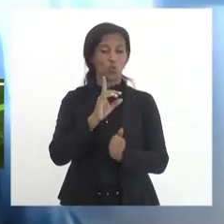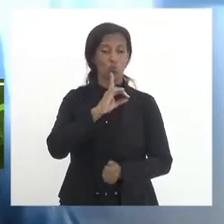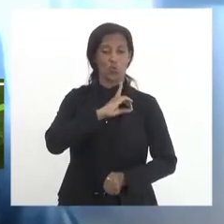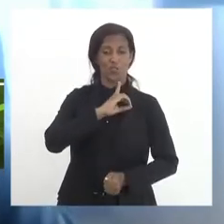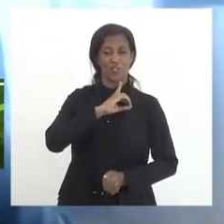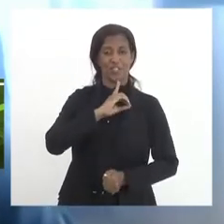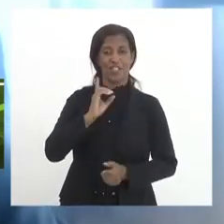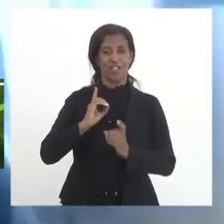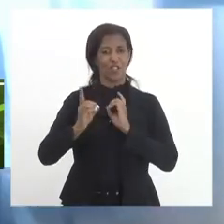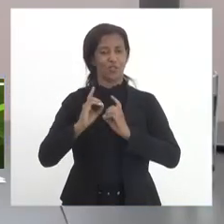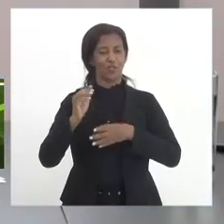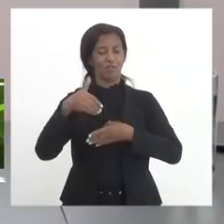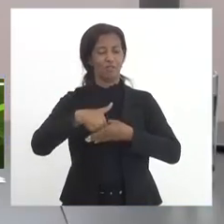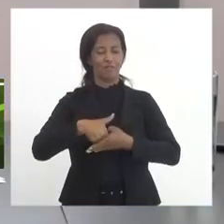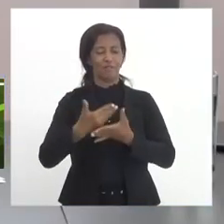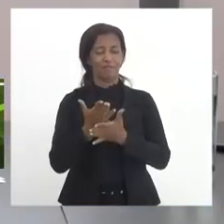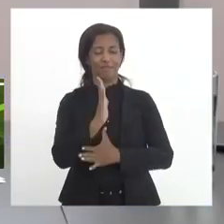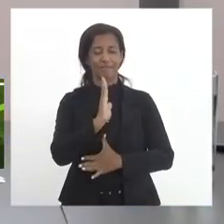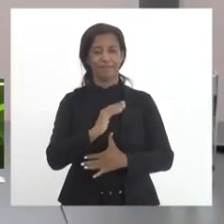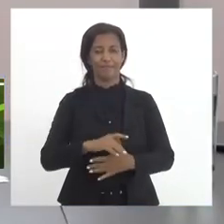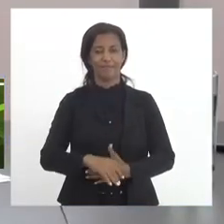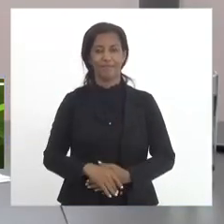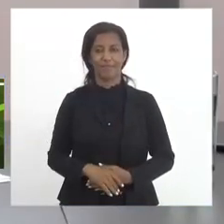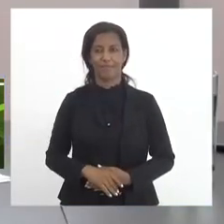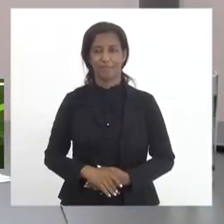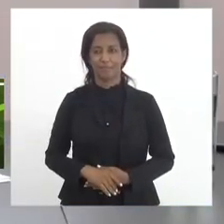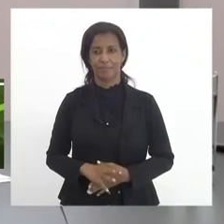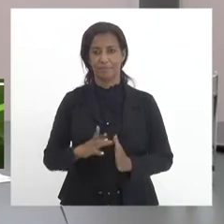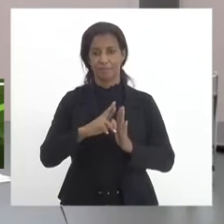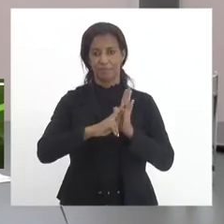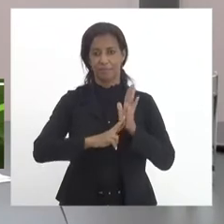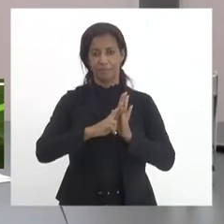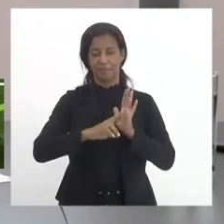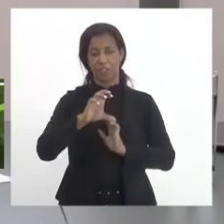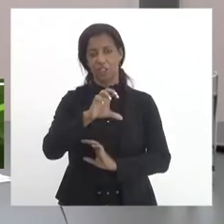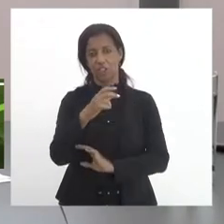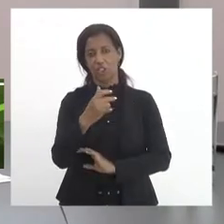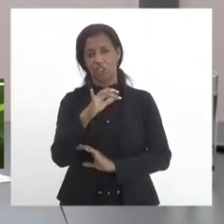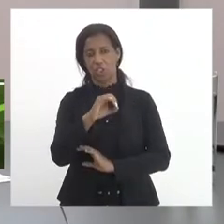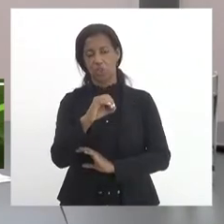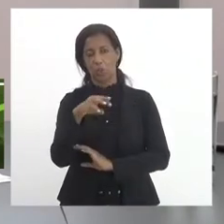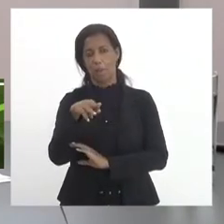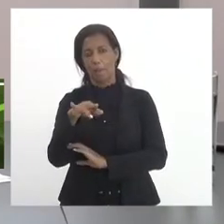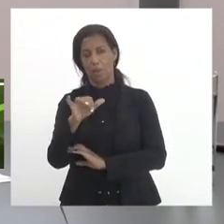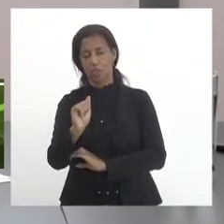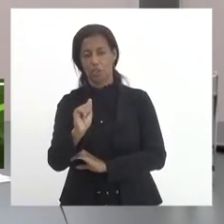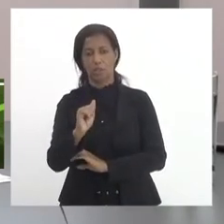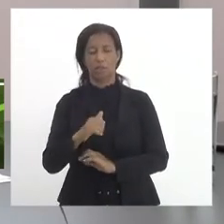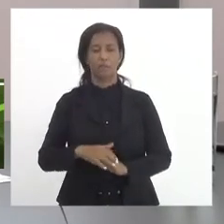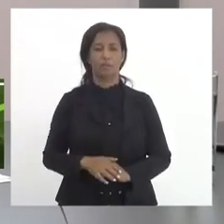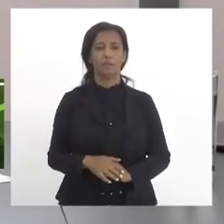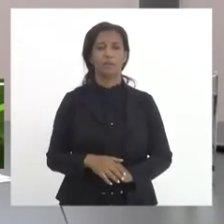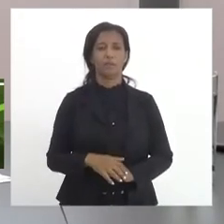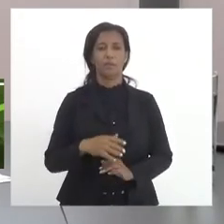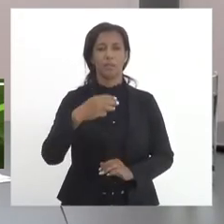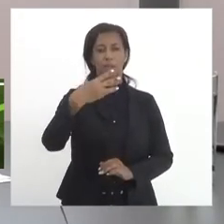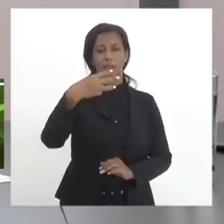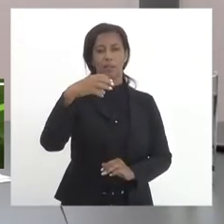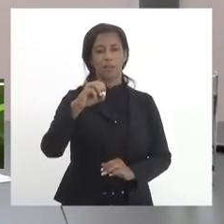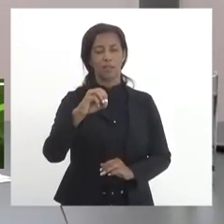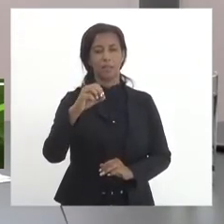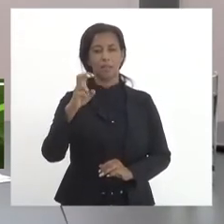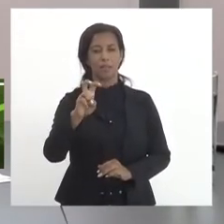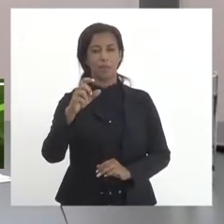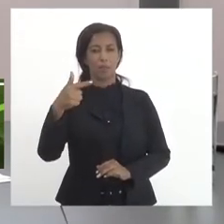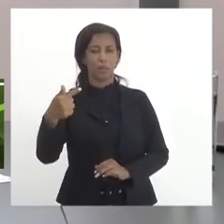Em discussão e votação, aprovado. Relator, deputado Chico Machado, 44 da pauta, projeto de lei 3057 de